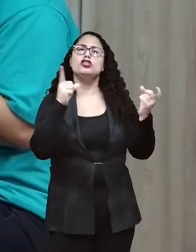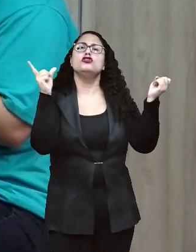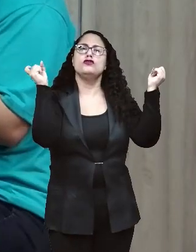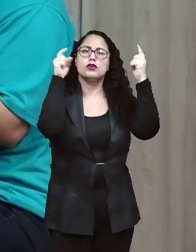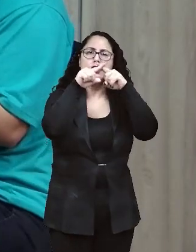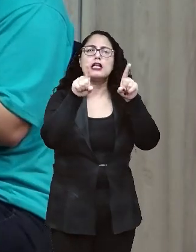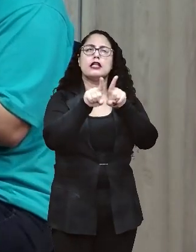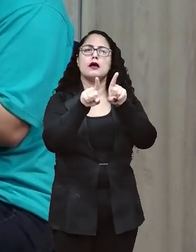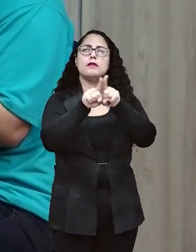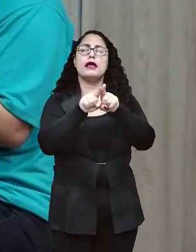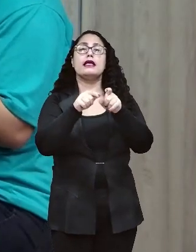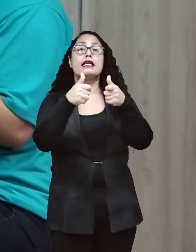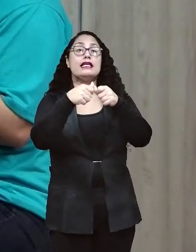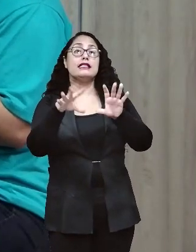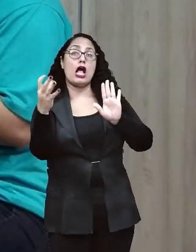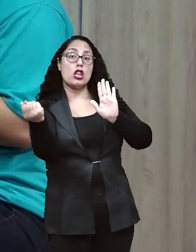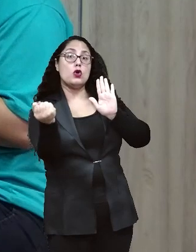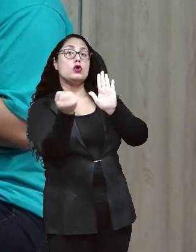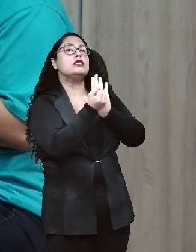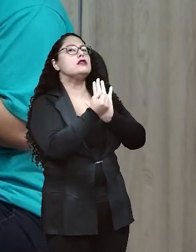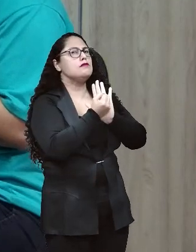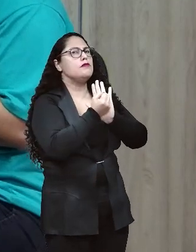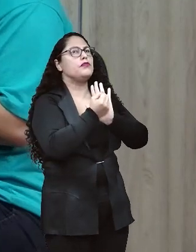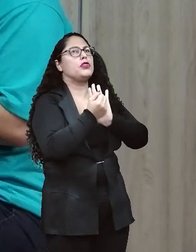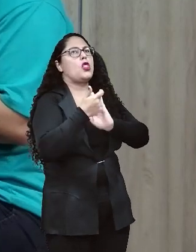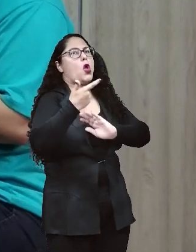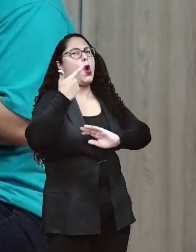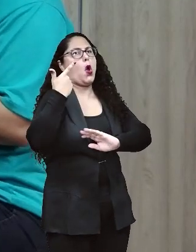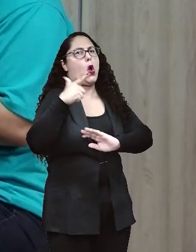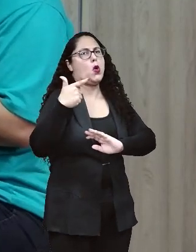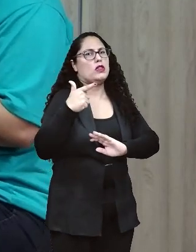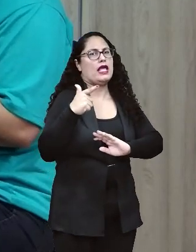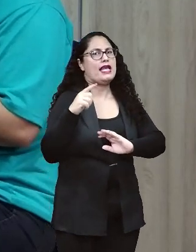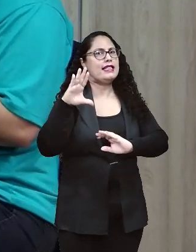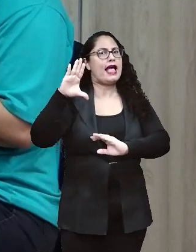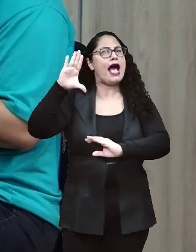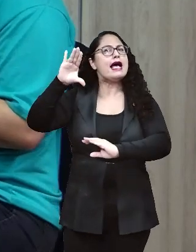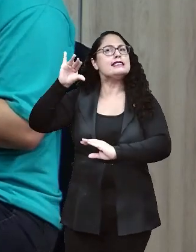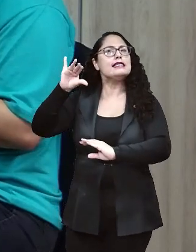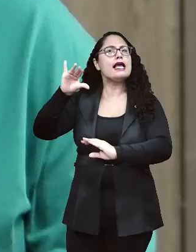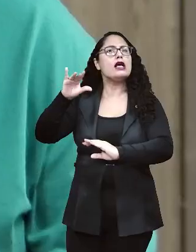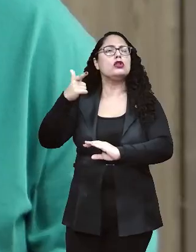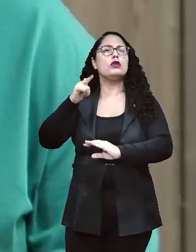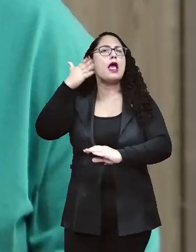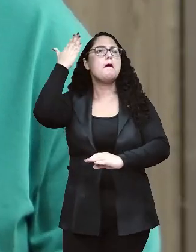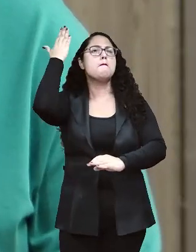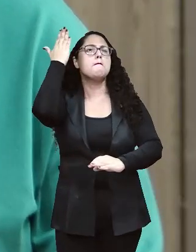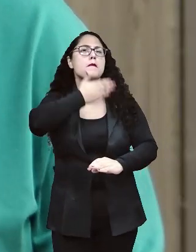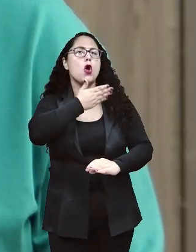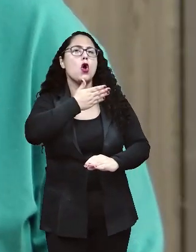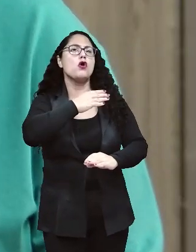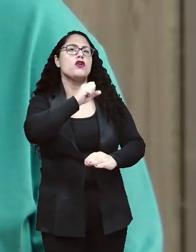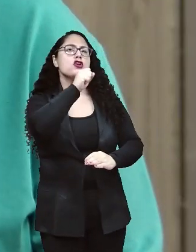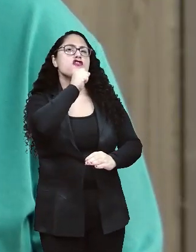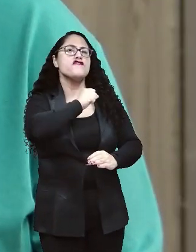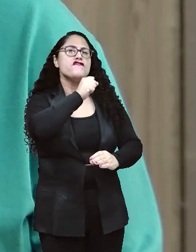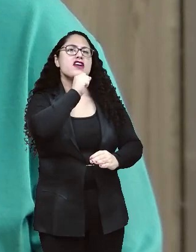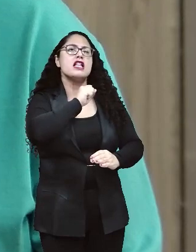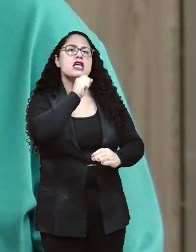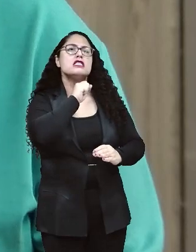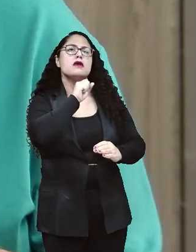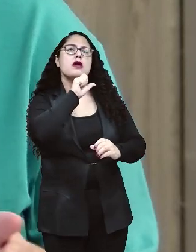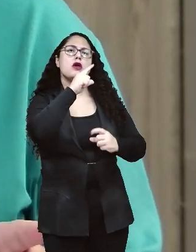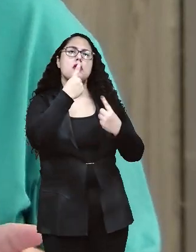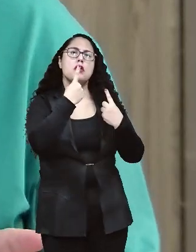dificuldades que estão, né, nos estereótipos, porque Sim. não há na ciência, né, nenhuma comprovação de que o envelhecimento